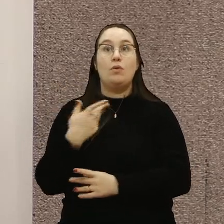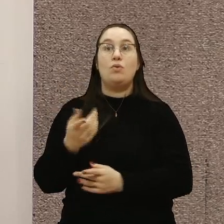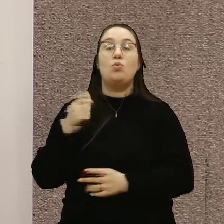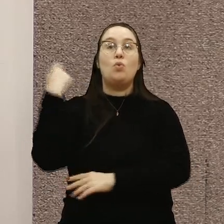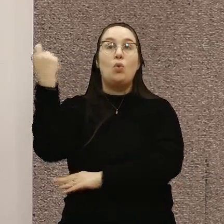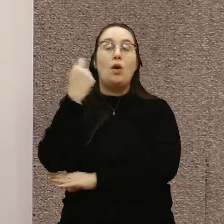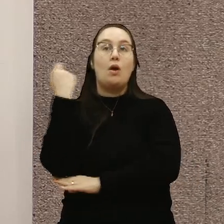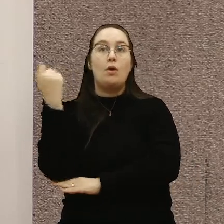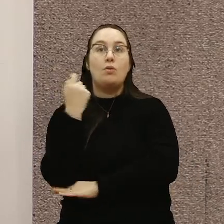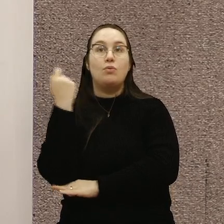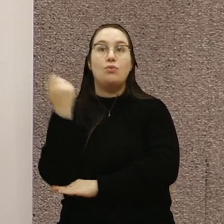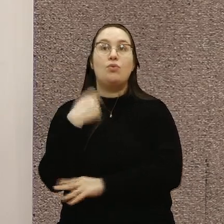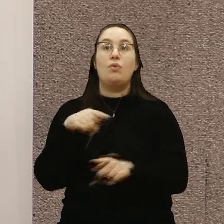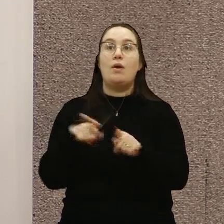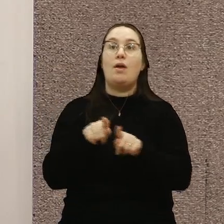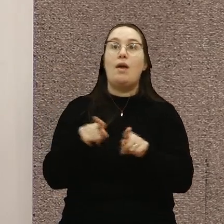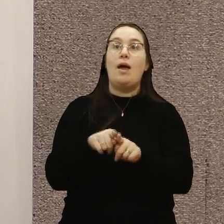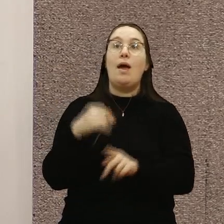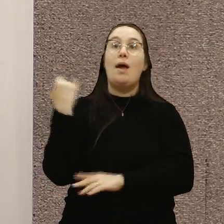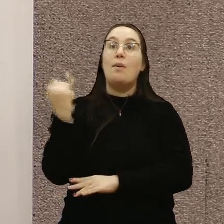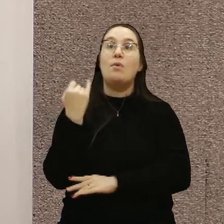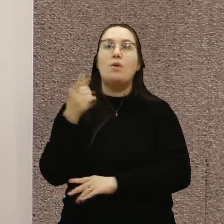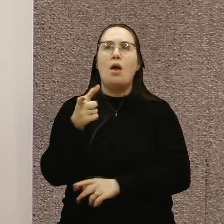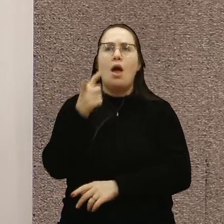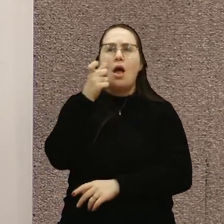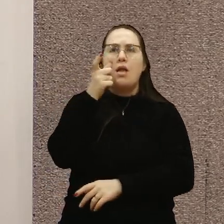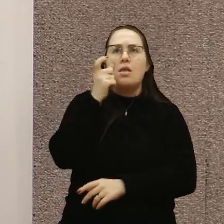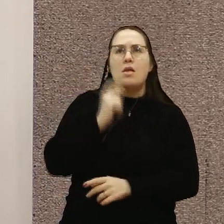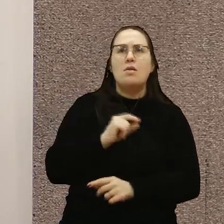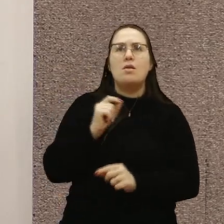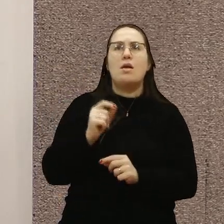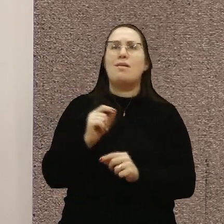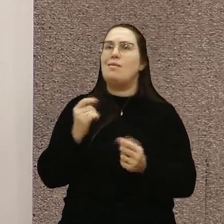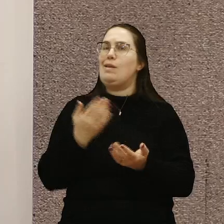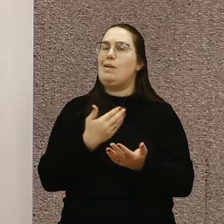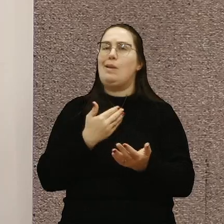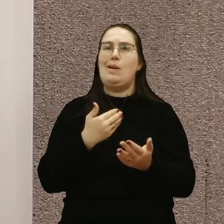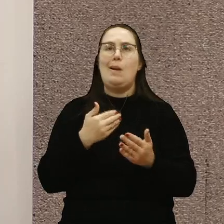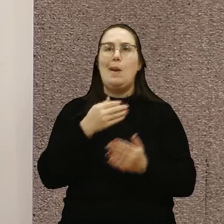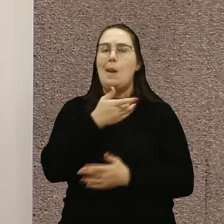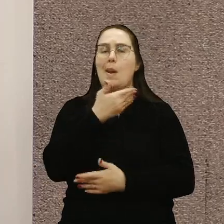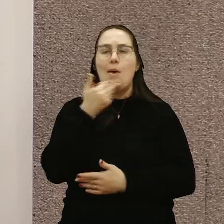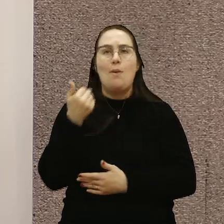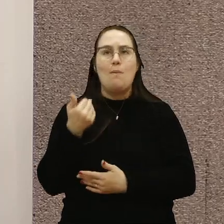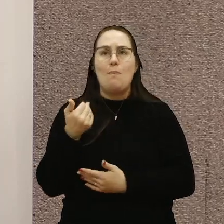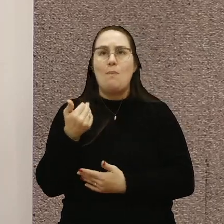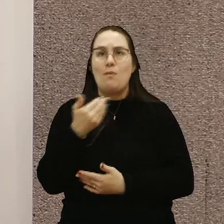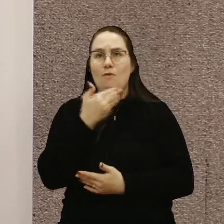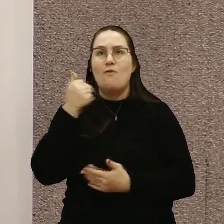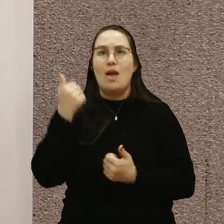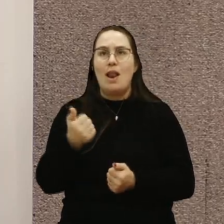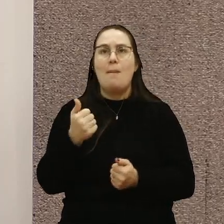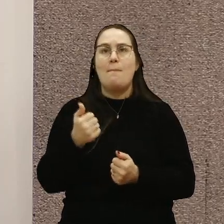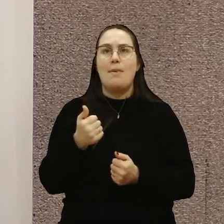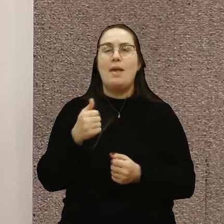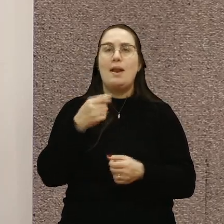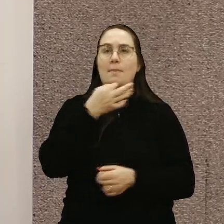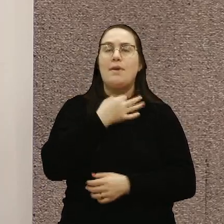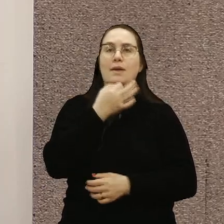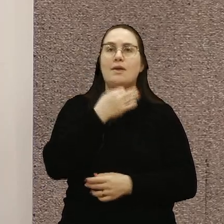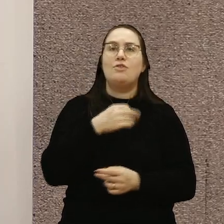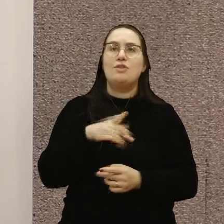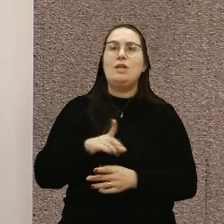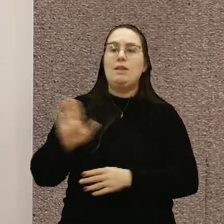Gaúcho, e a importância de nós atentarmos a isso, de que a indústria é imprescindível para Caxias, mas ela não é a única matriz que pode